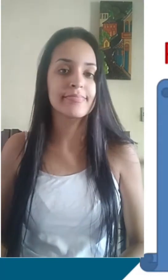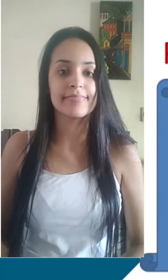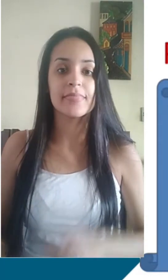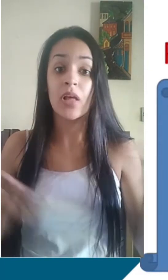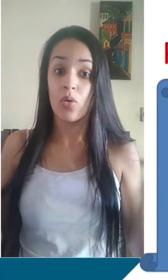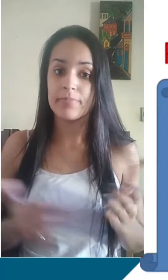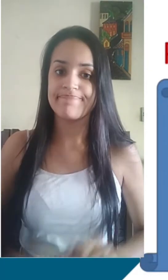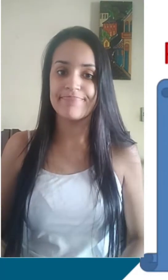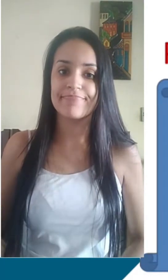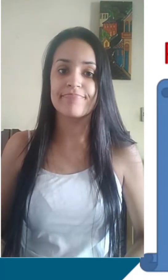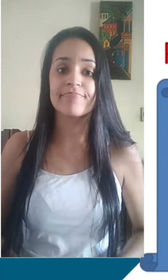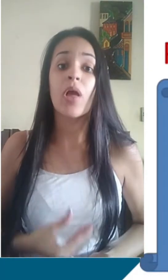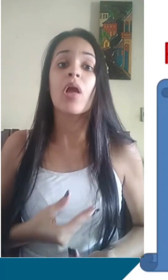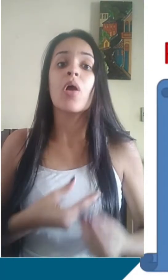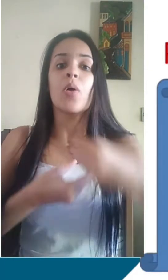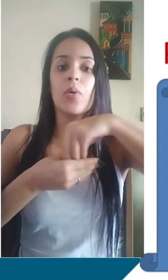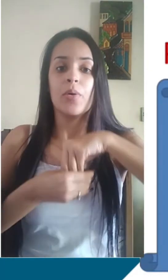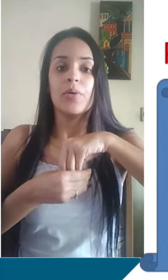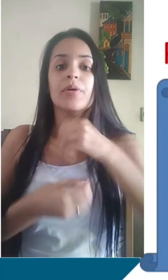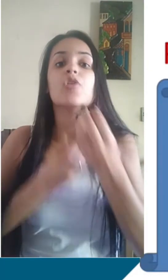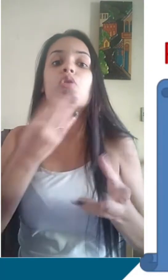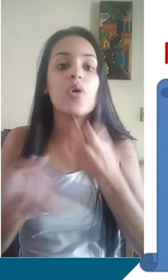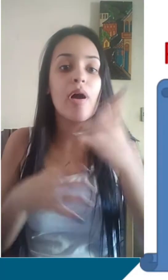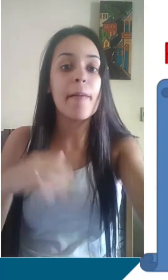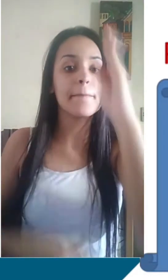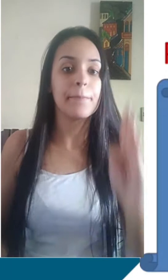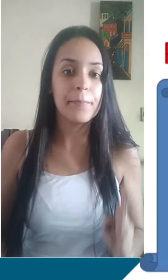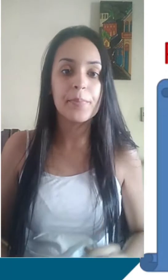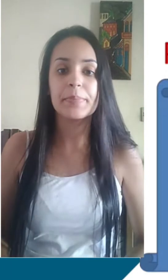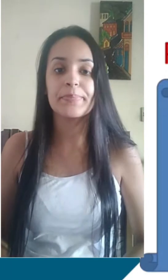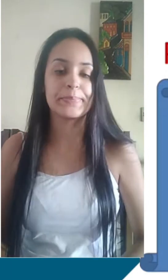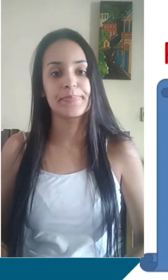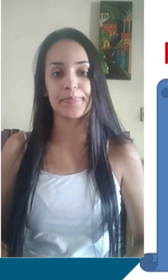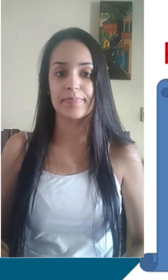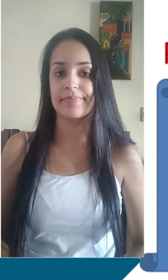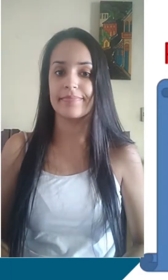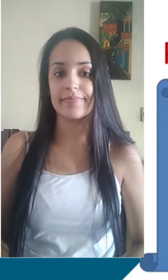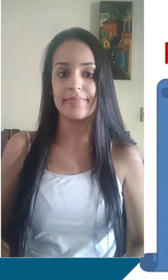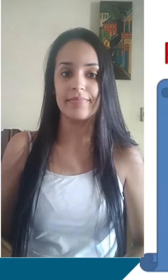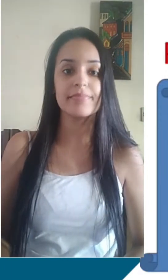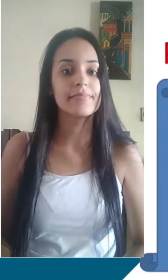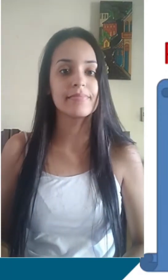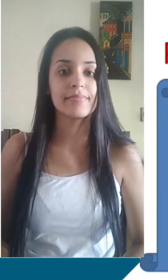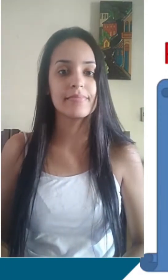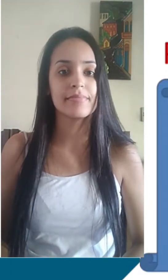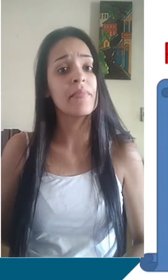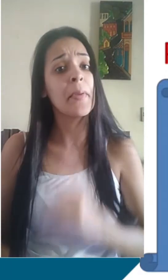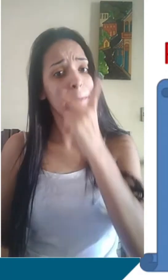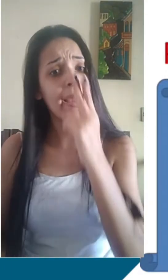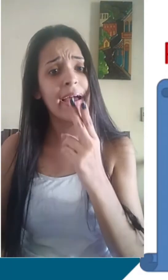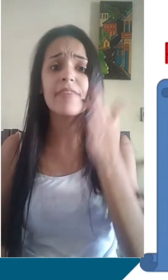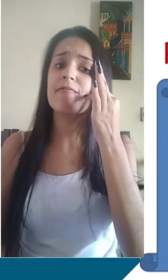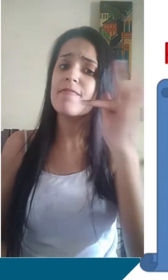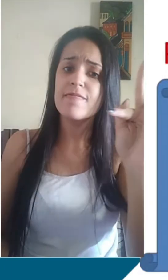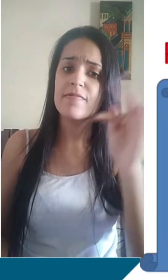Parnasianismo no Brasil. O parnasianismo brasileiro, a despeito da grande influência que recebeu do parnasianismo